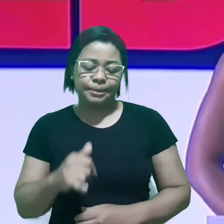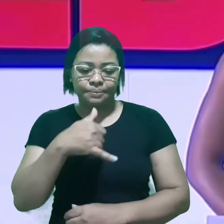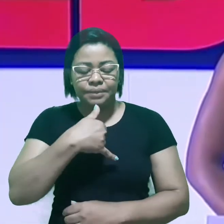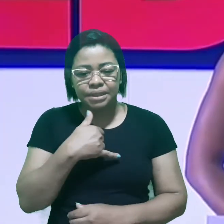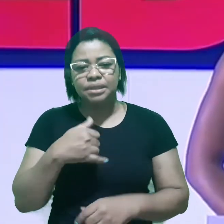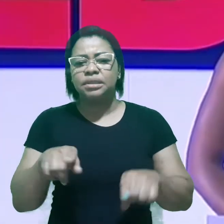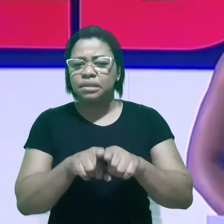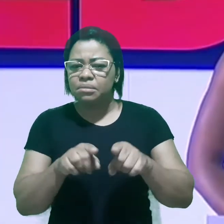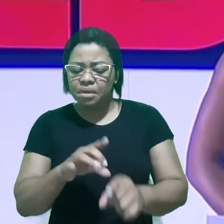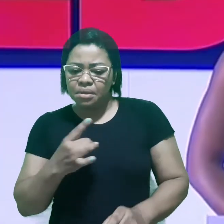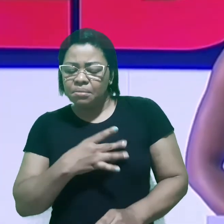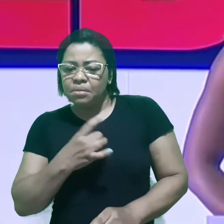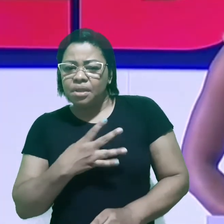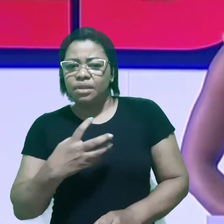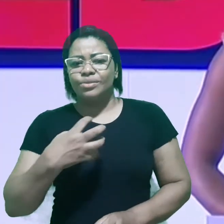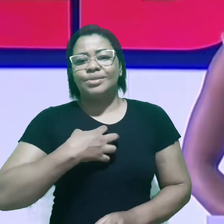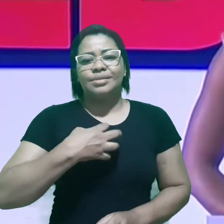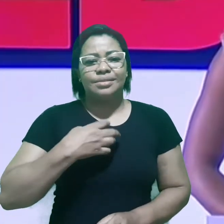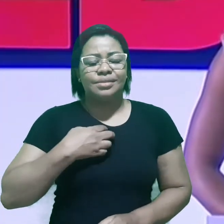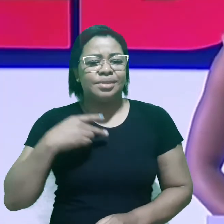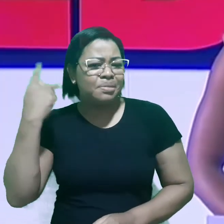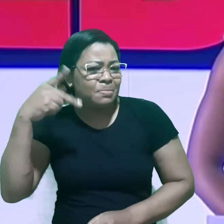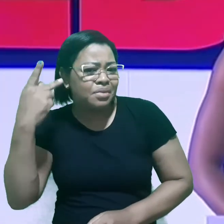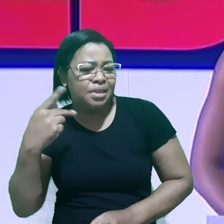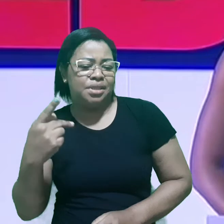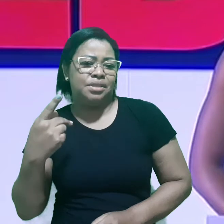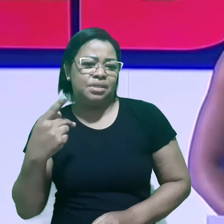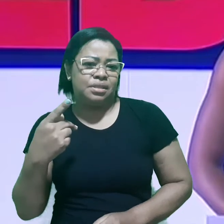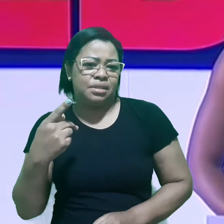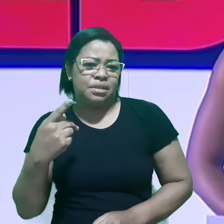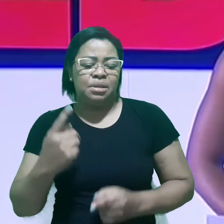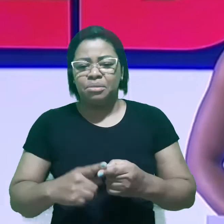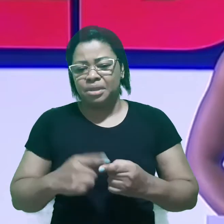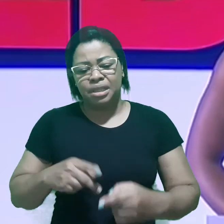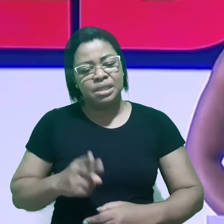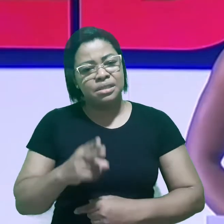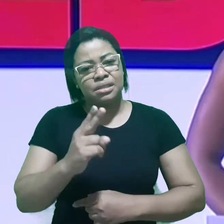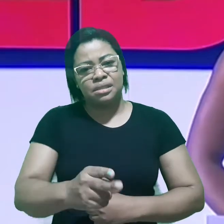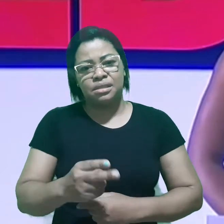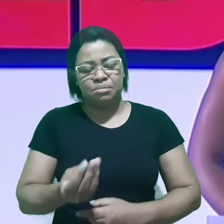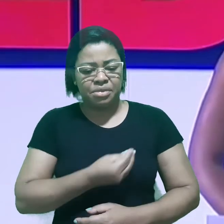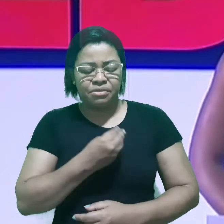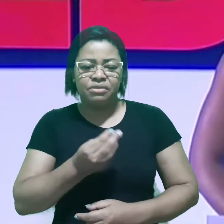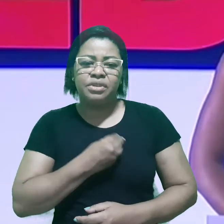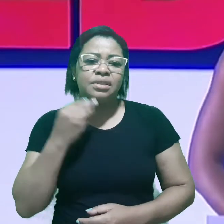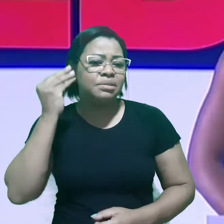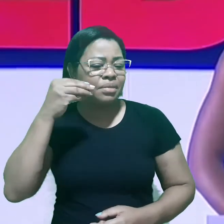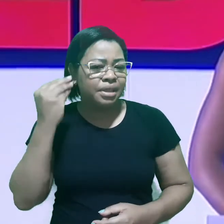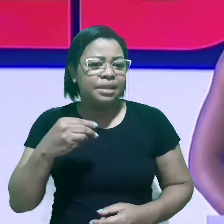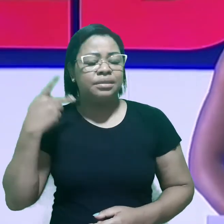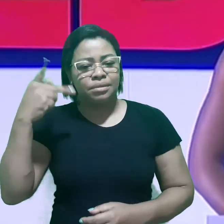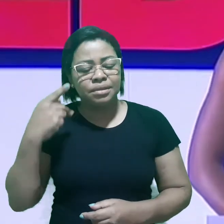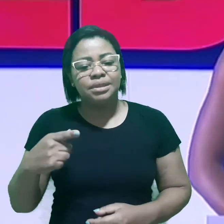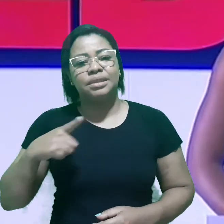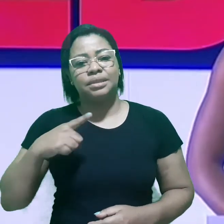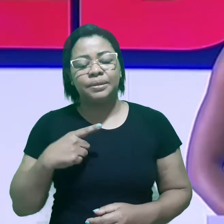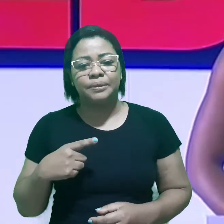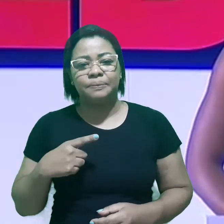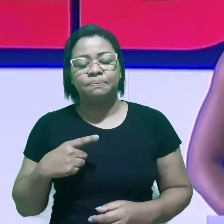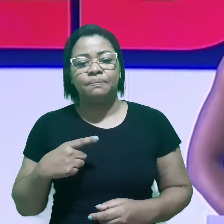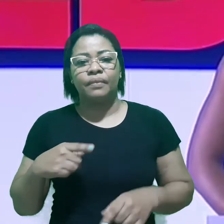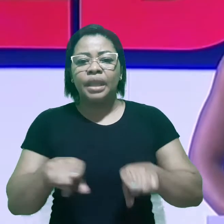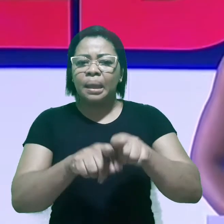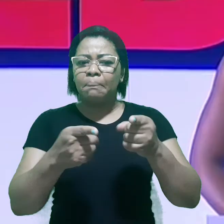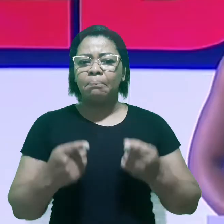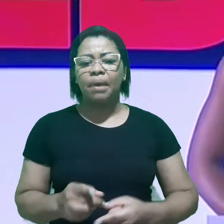vidas. Todas essas histórias fazem quem eu sou. Mas insistir somente nessas histórias negativas